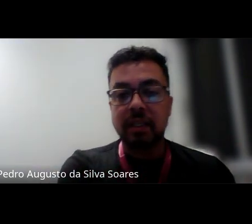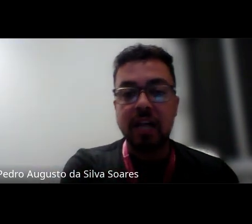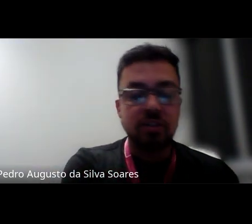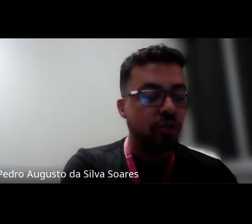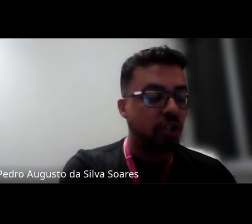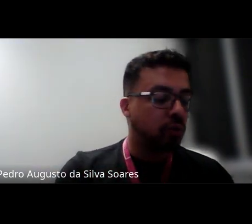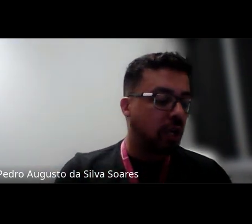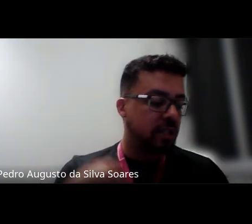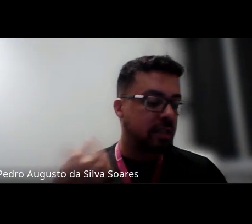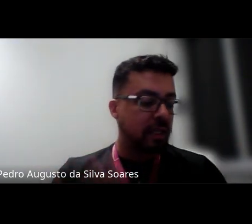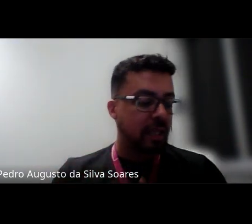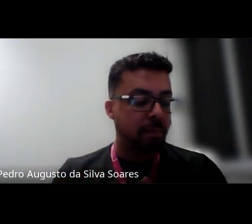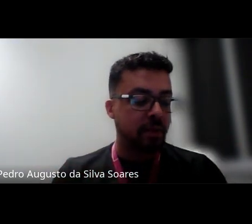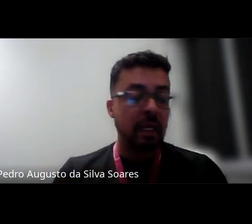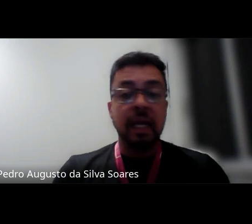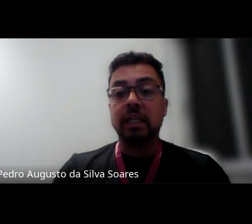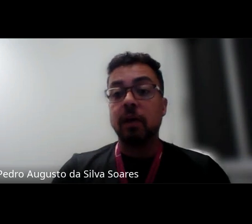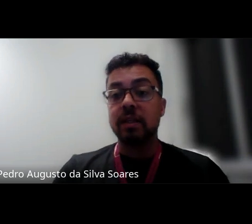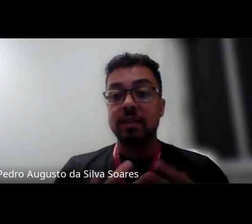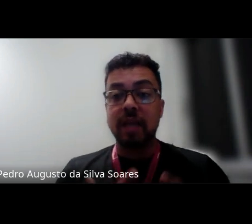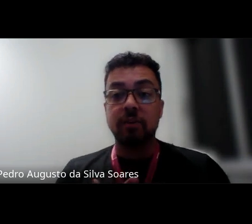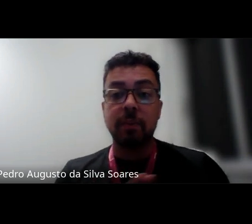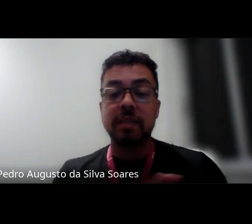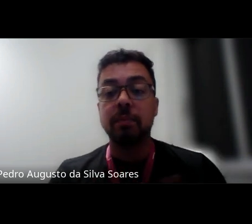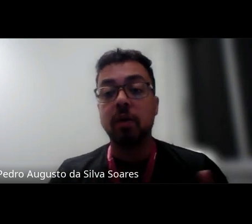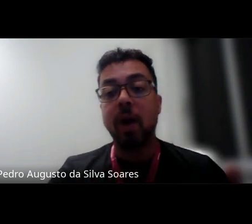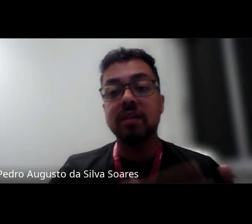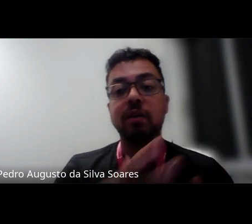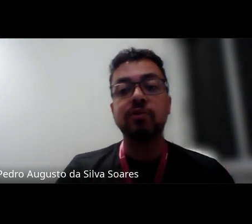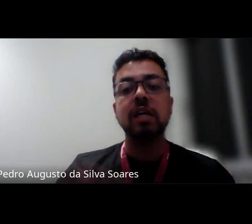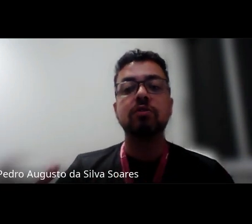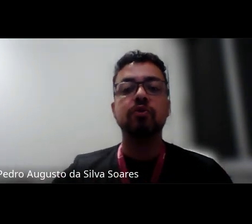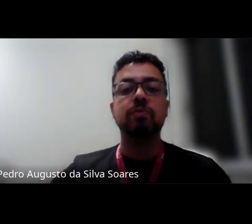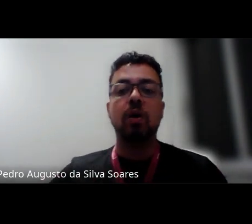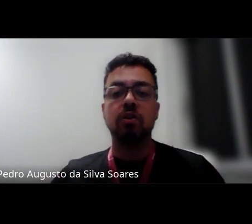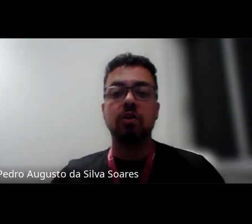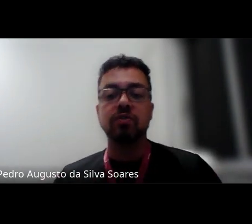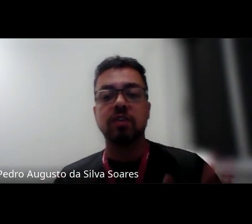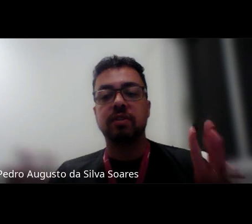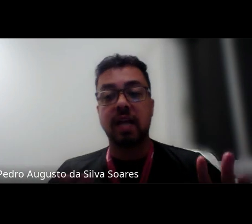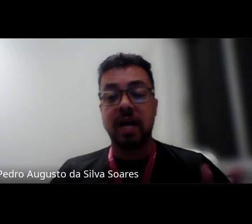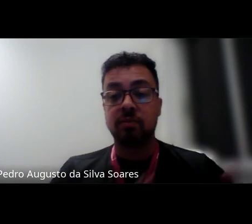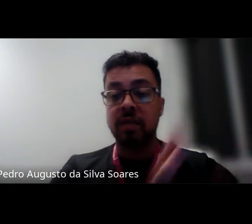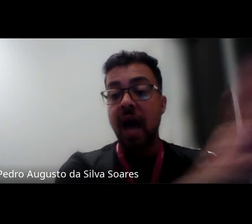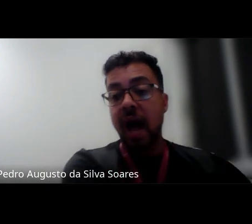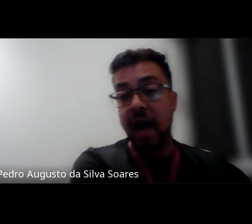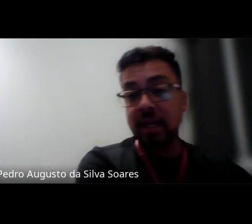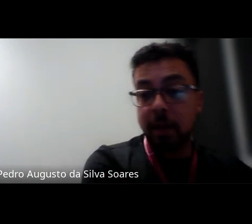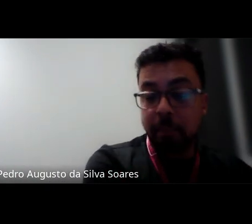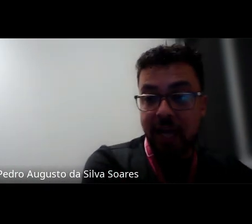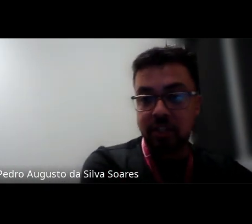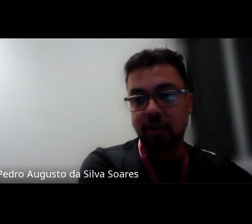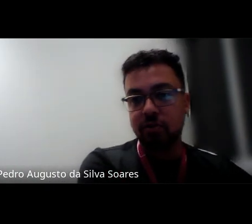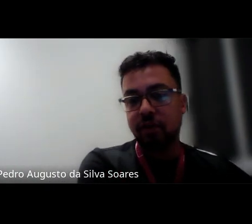precisa estar discutindo durante essas etapas. Então, é necessário também saber quais são os riscos biológicos associados